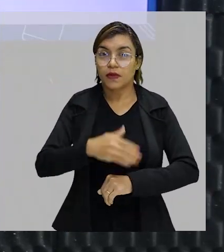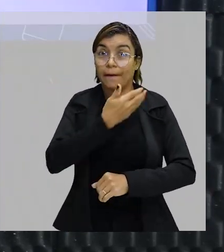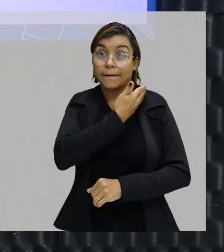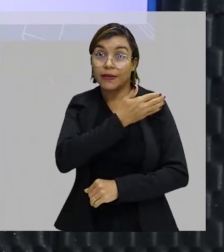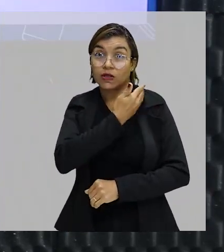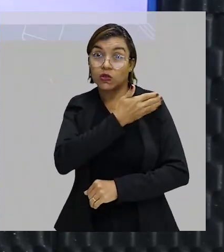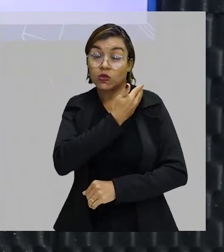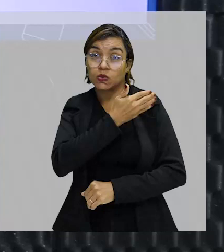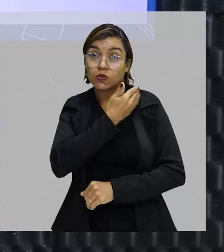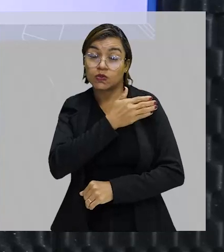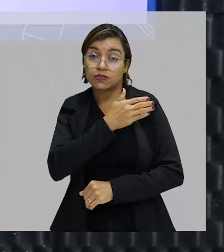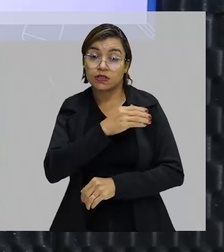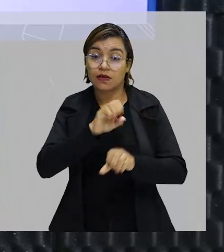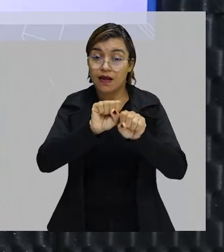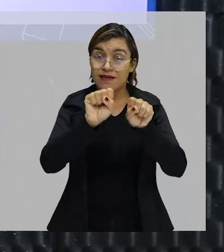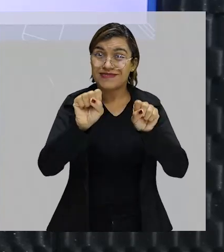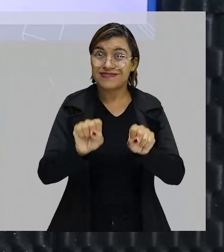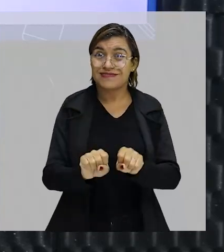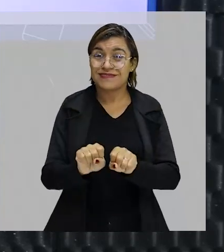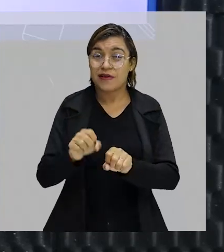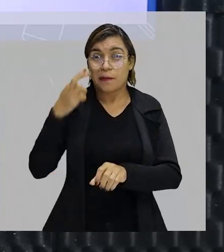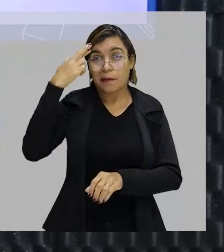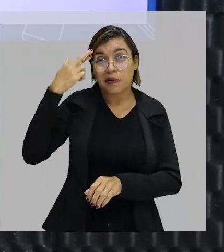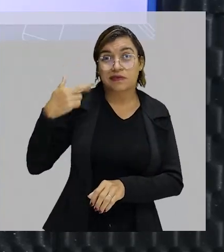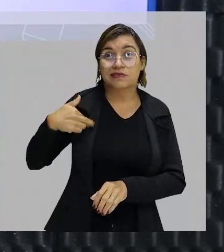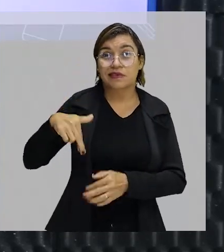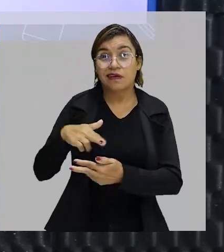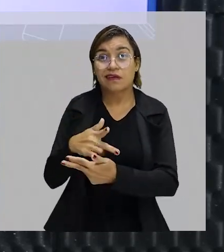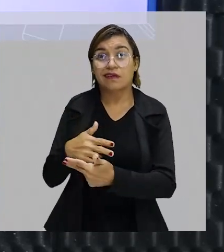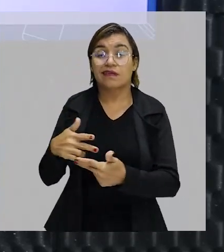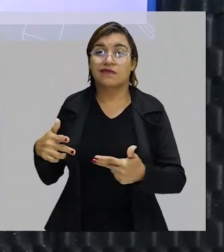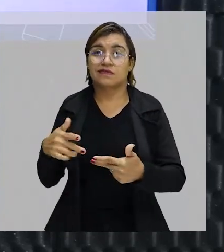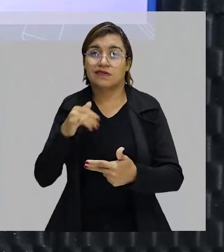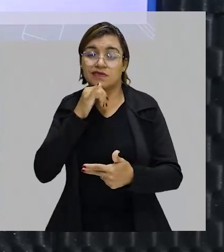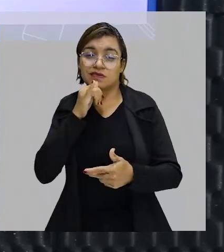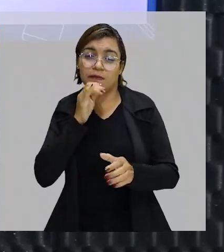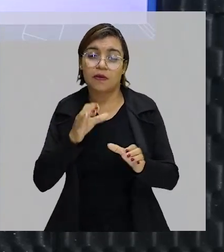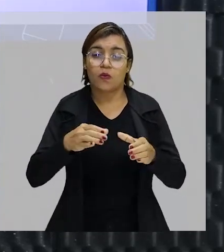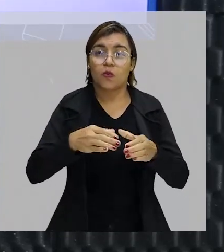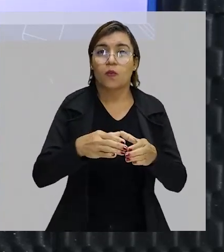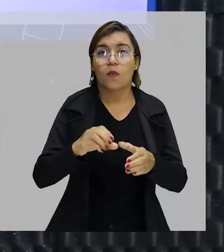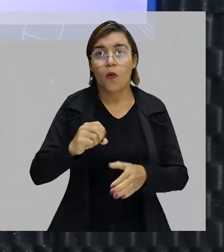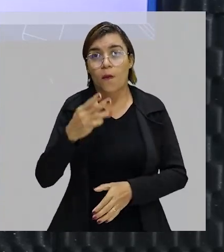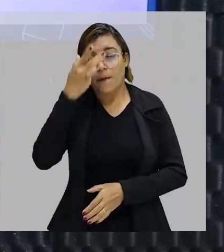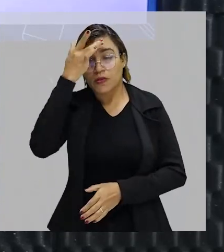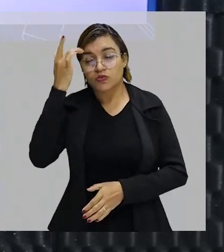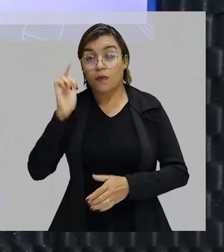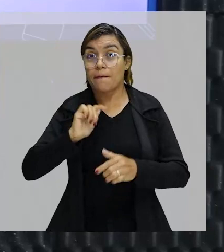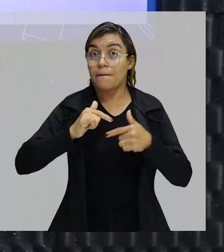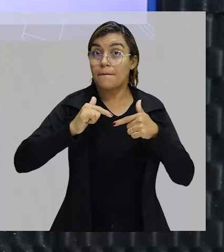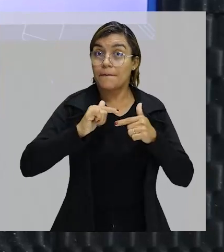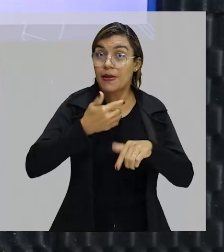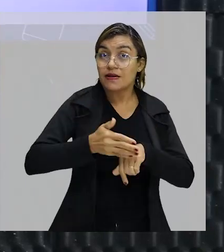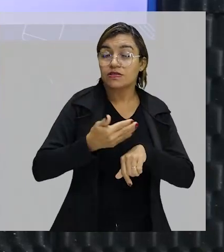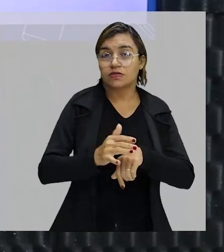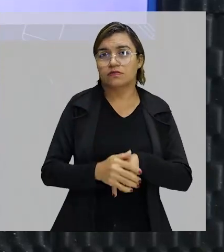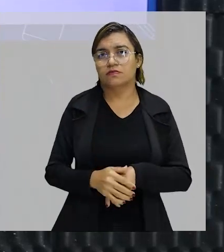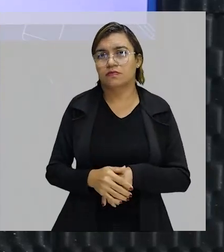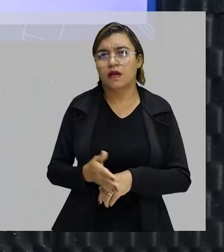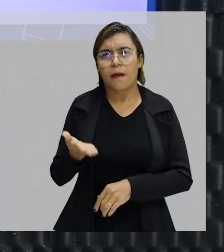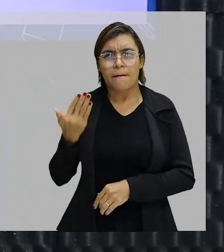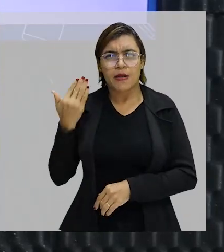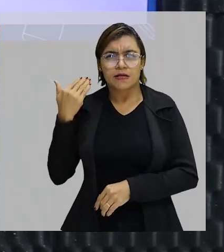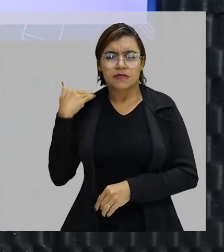em relação ao sistema de crenças que aquela pessoa ou aquele grupo social acredita e pratica. Houve uma época no